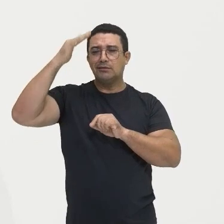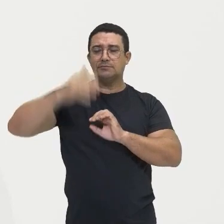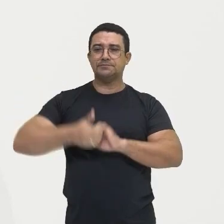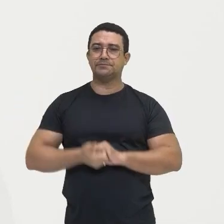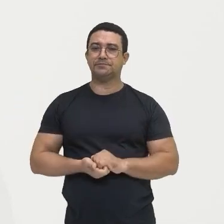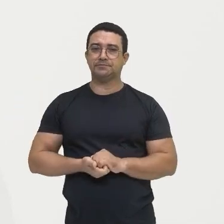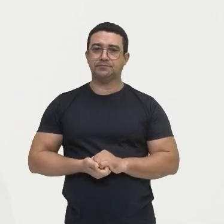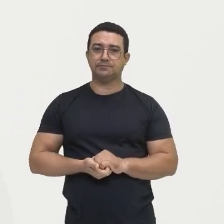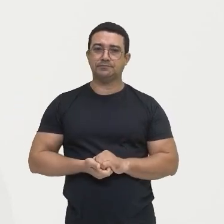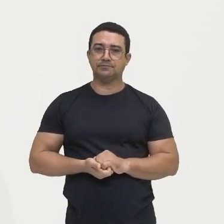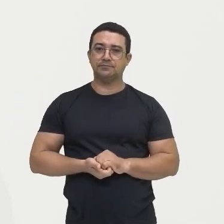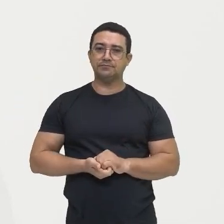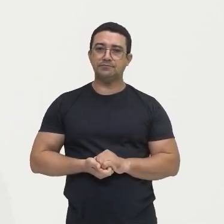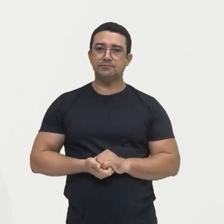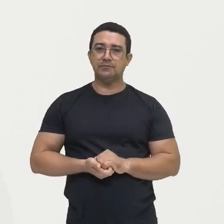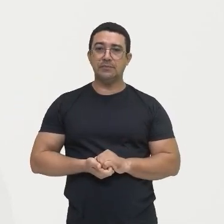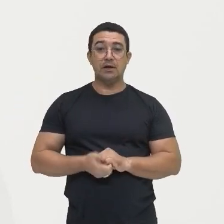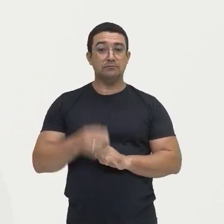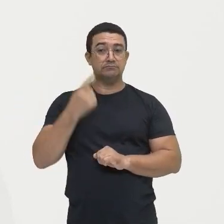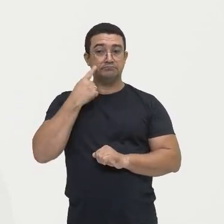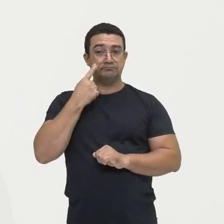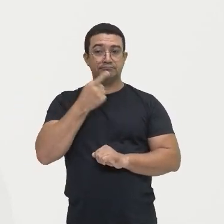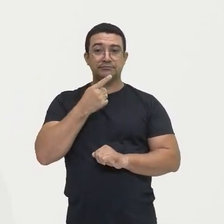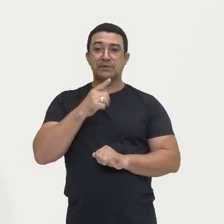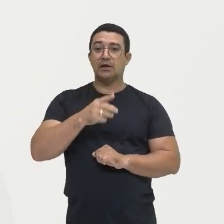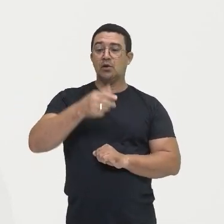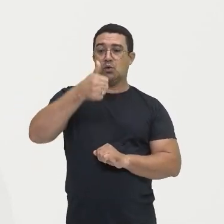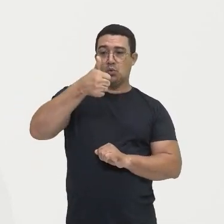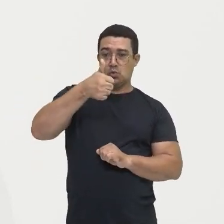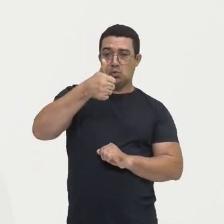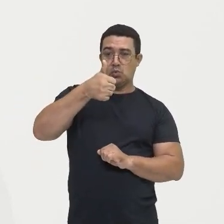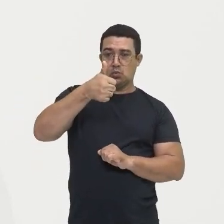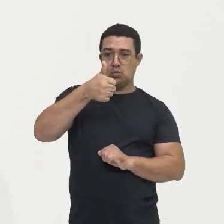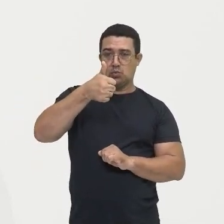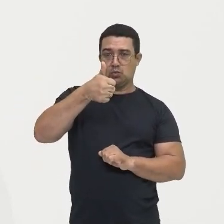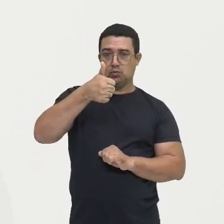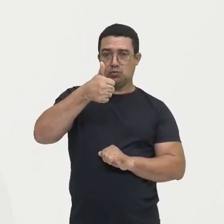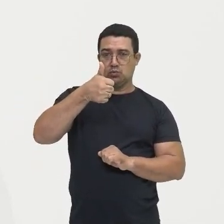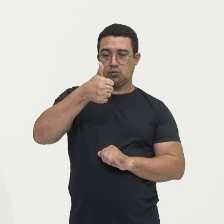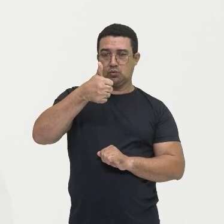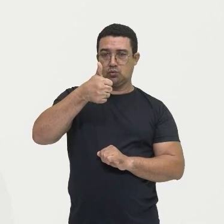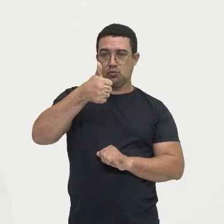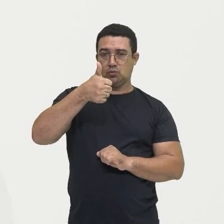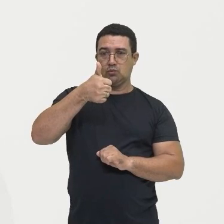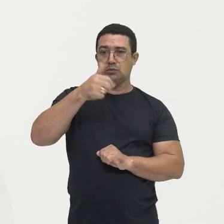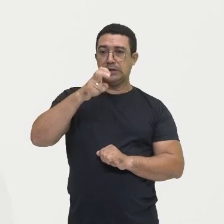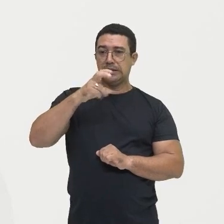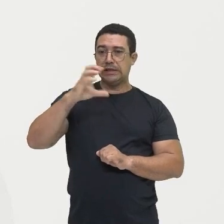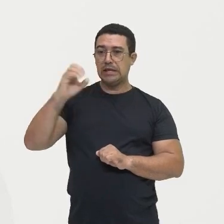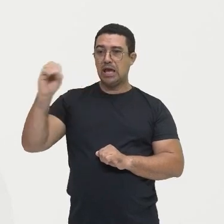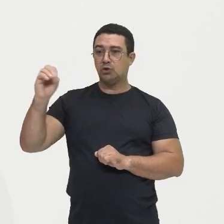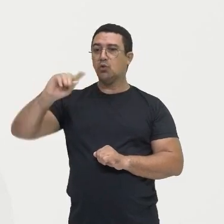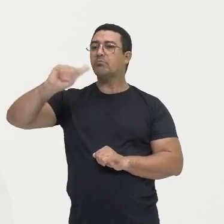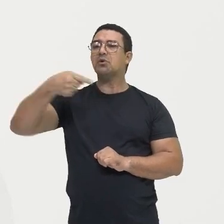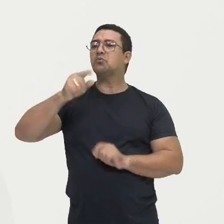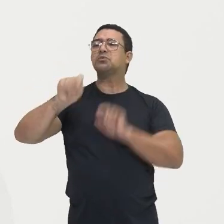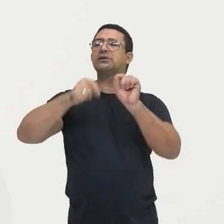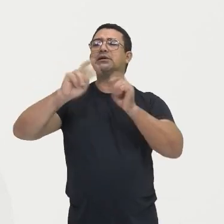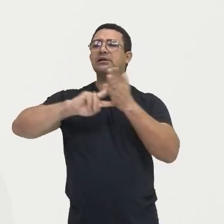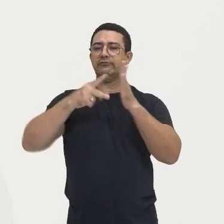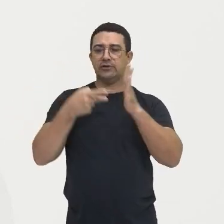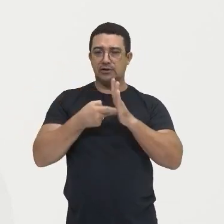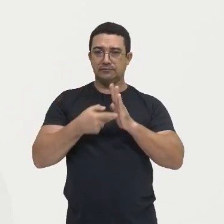daqui a gente costuma dizer que é 1 para, neste caso aqui, 500 mil. O que isso significa